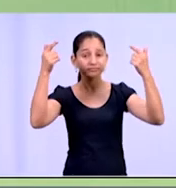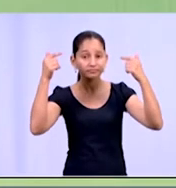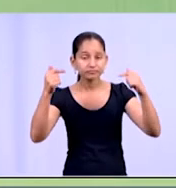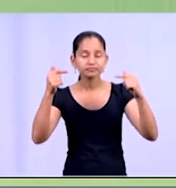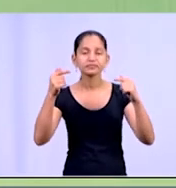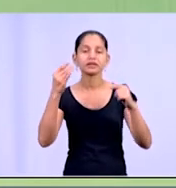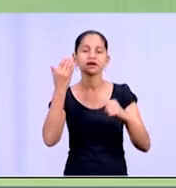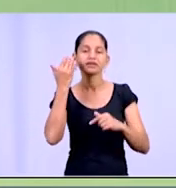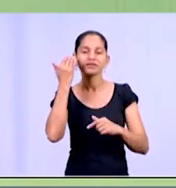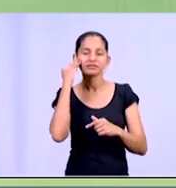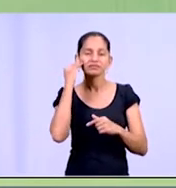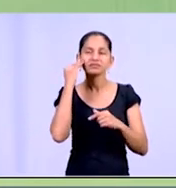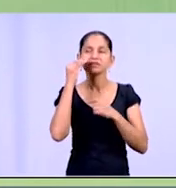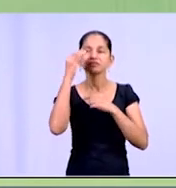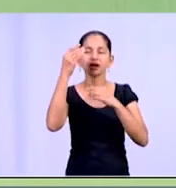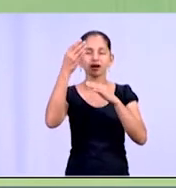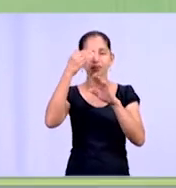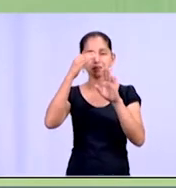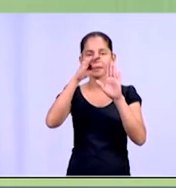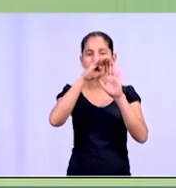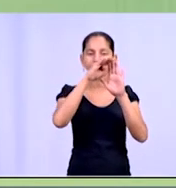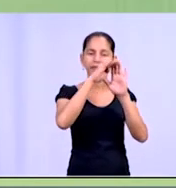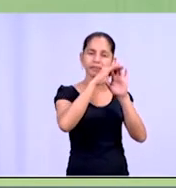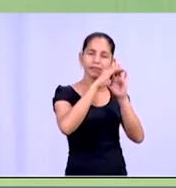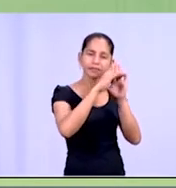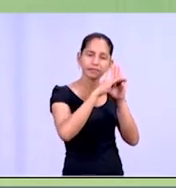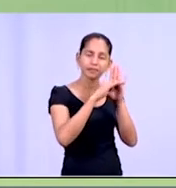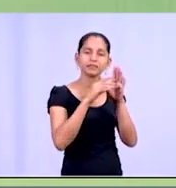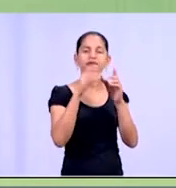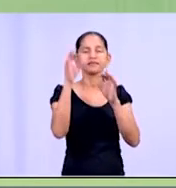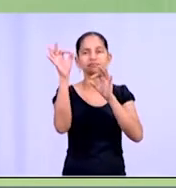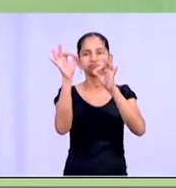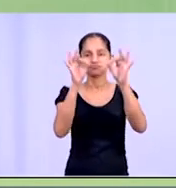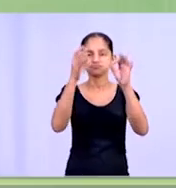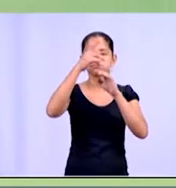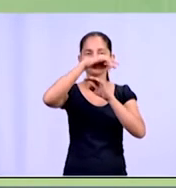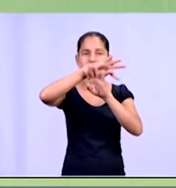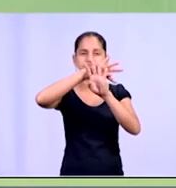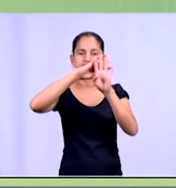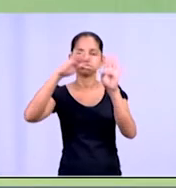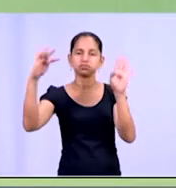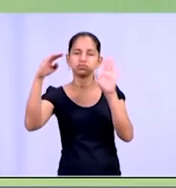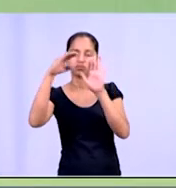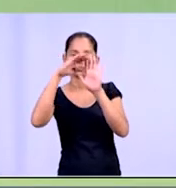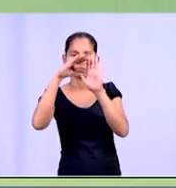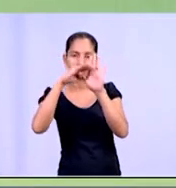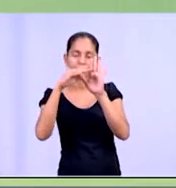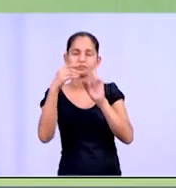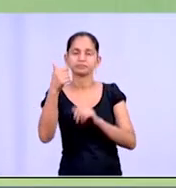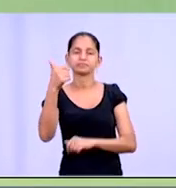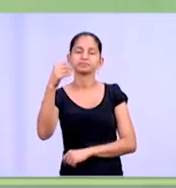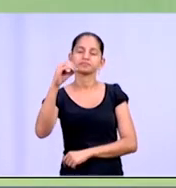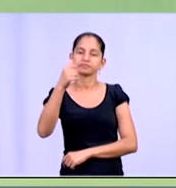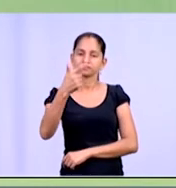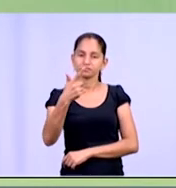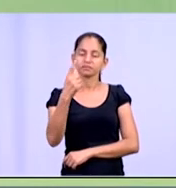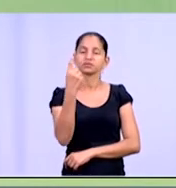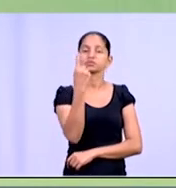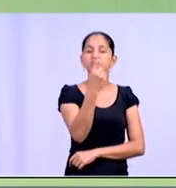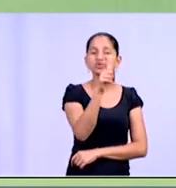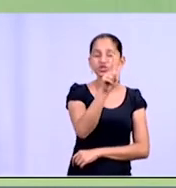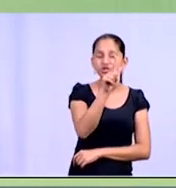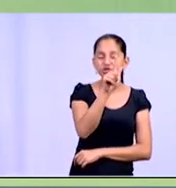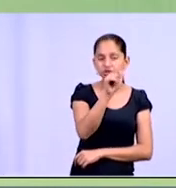kilobyte, 1024 kilobytes equivale a 1 megabyte, 1024 megabytes equivale a 1